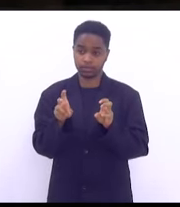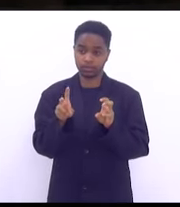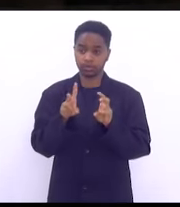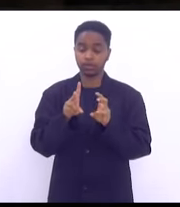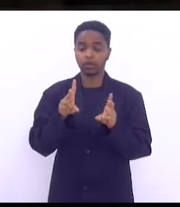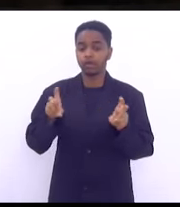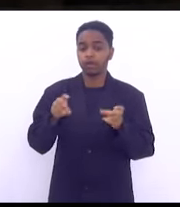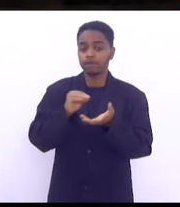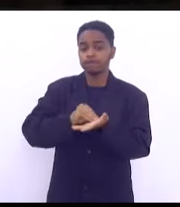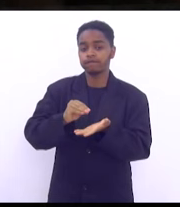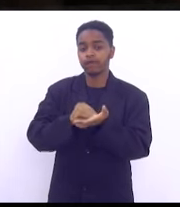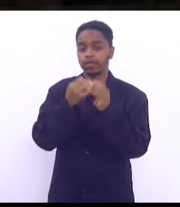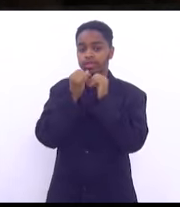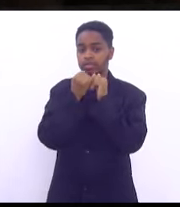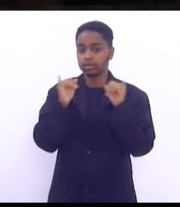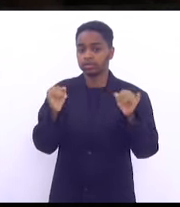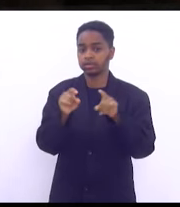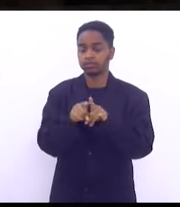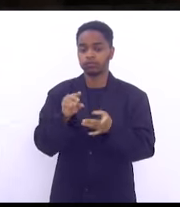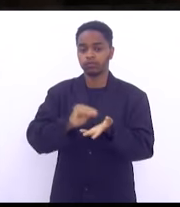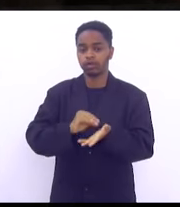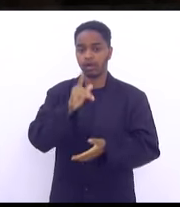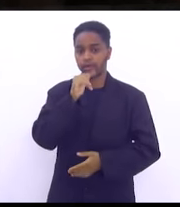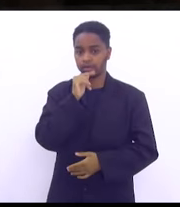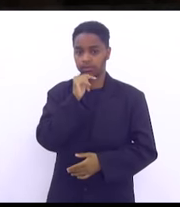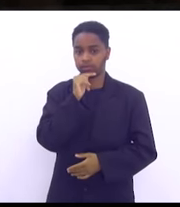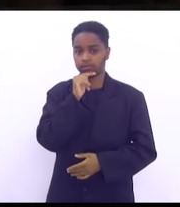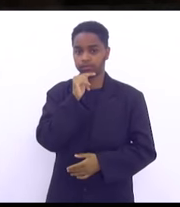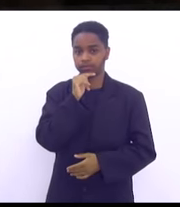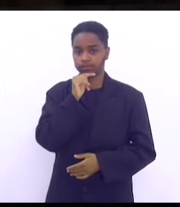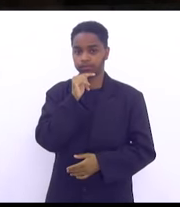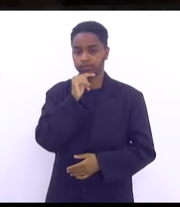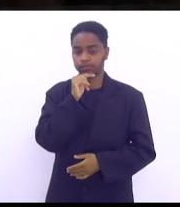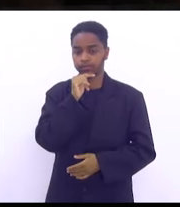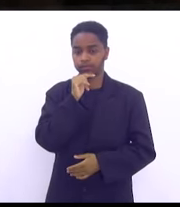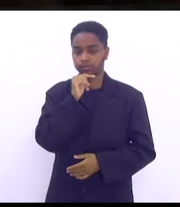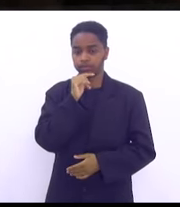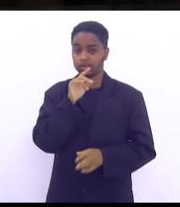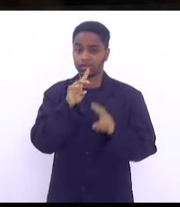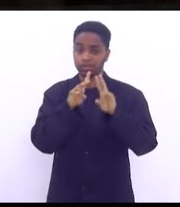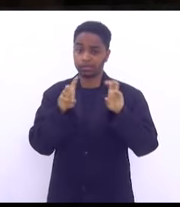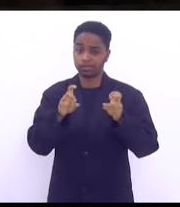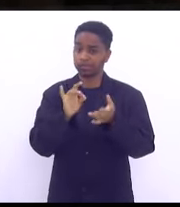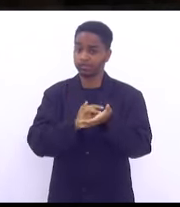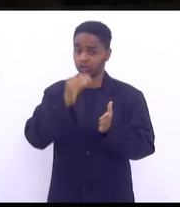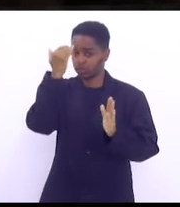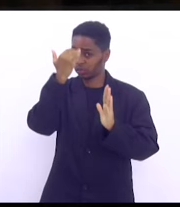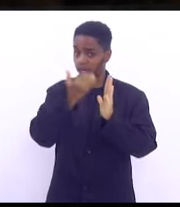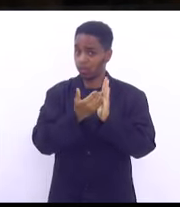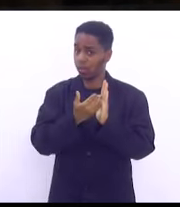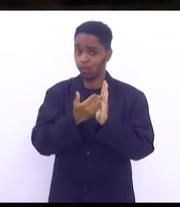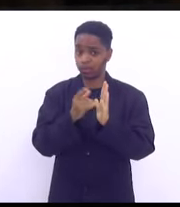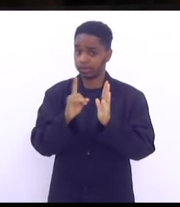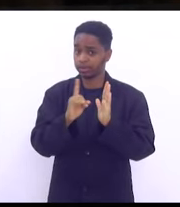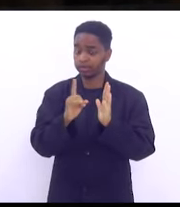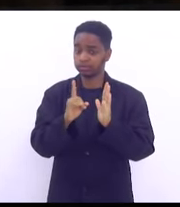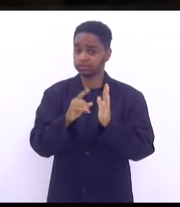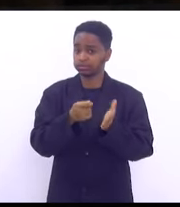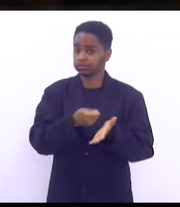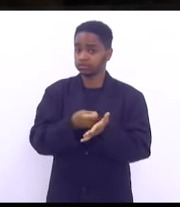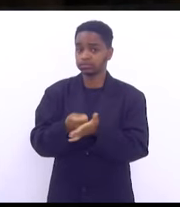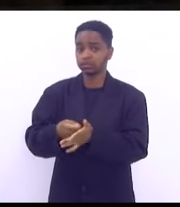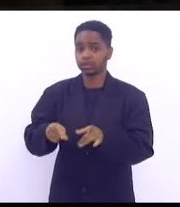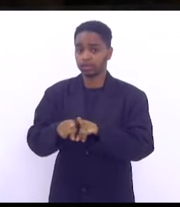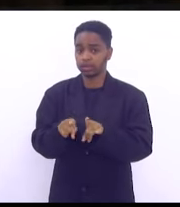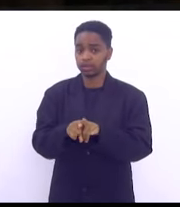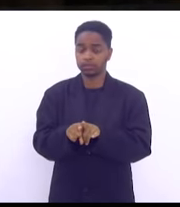de energia e falta de água é um descumprimento de obrigações também, não